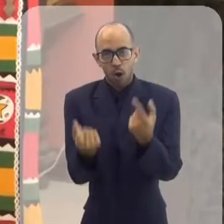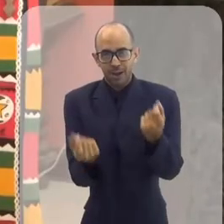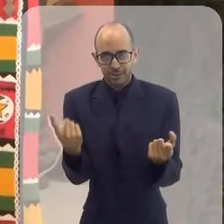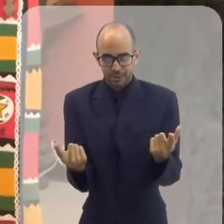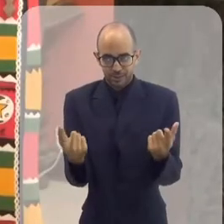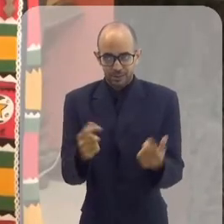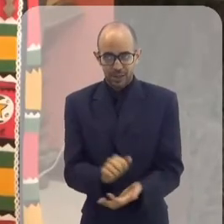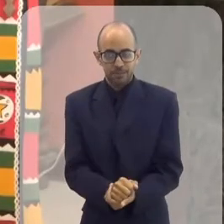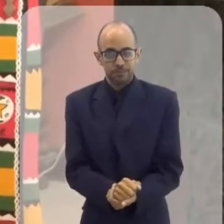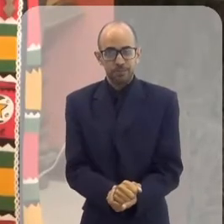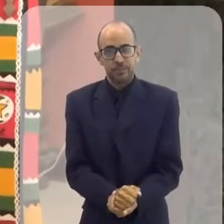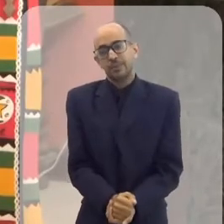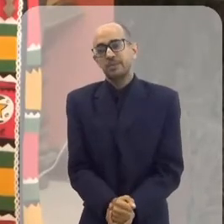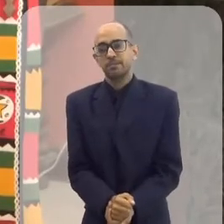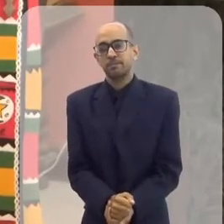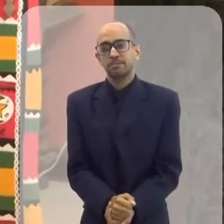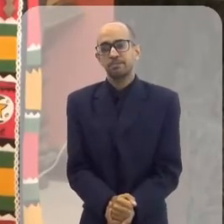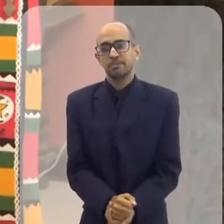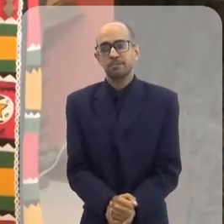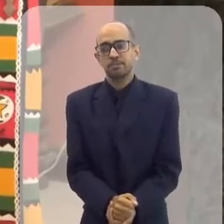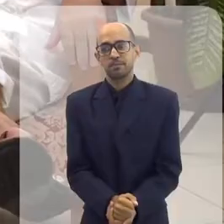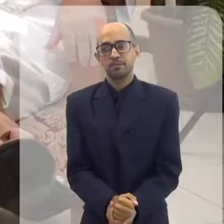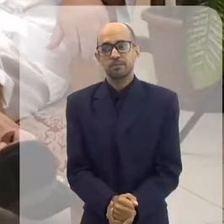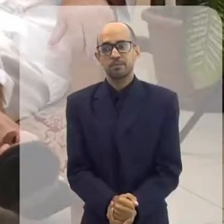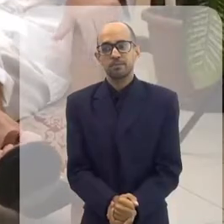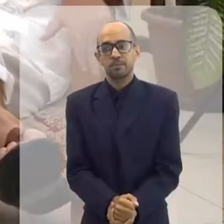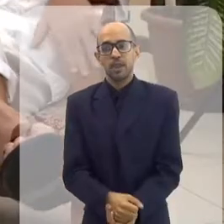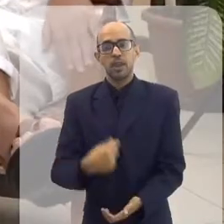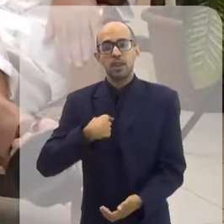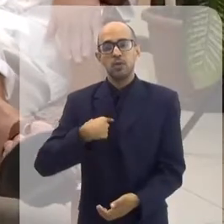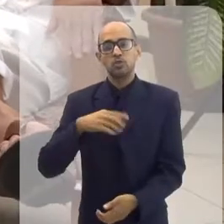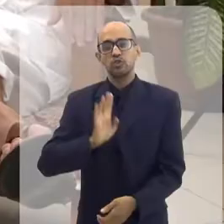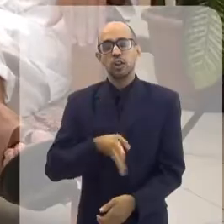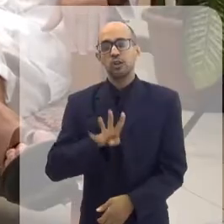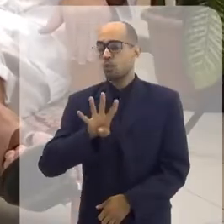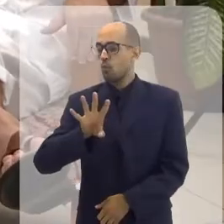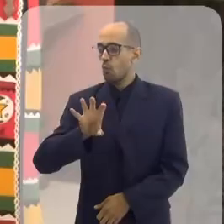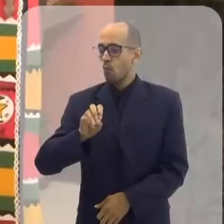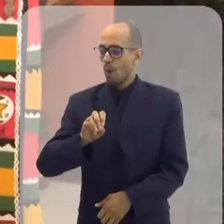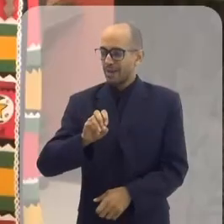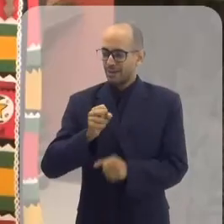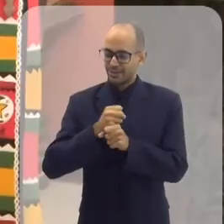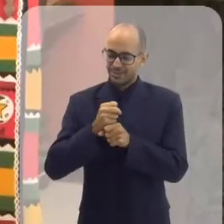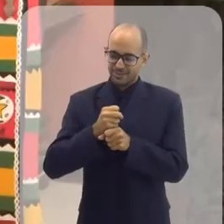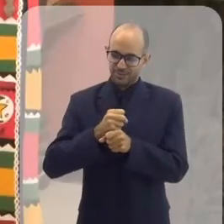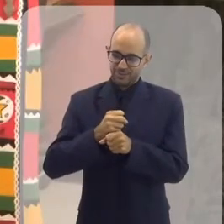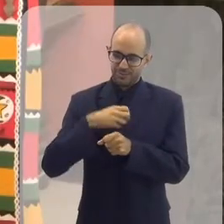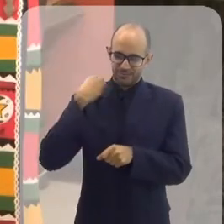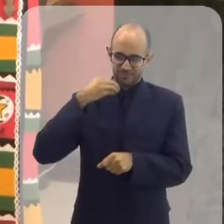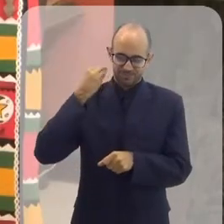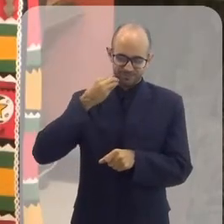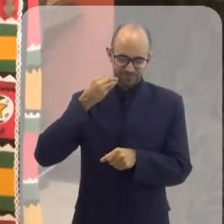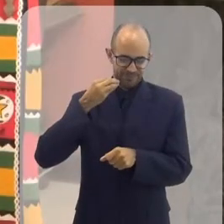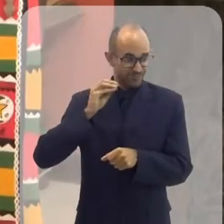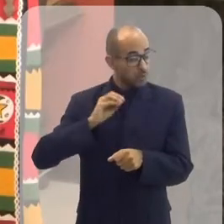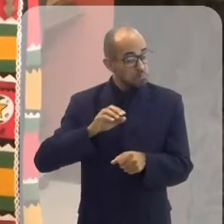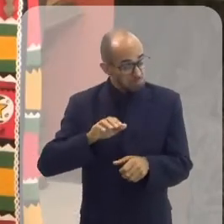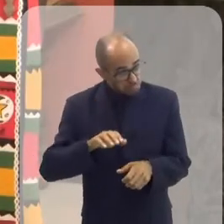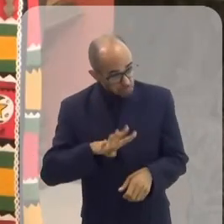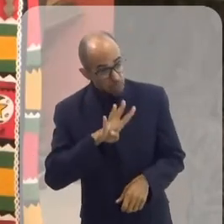uma muito orgulho 40 anos 40 anos de